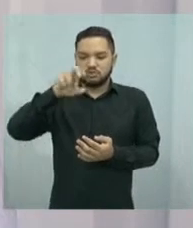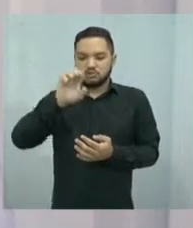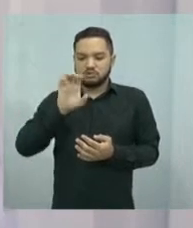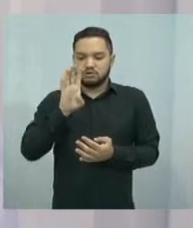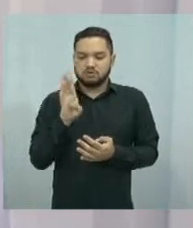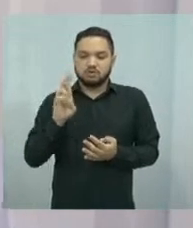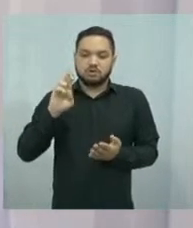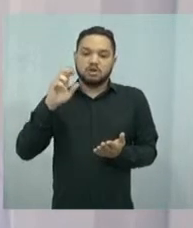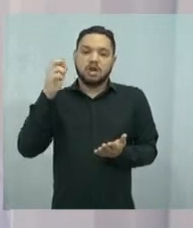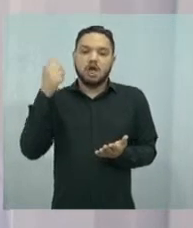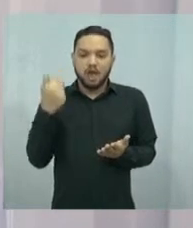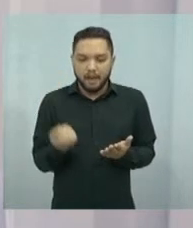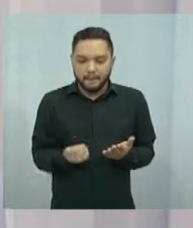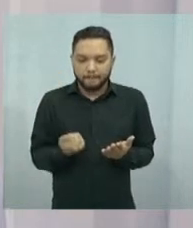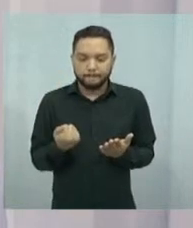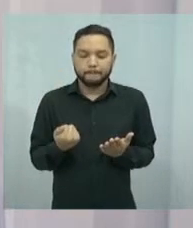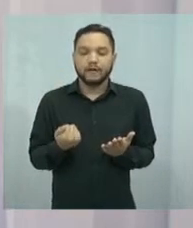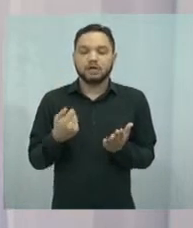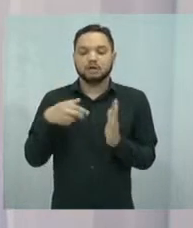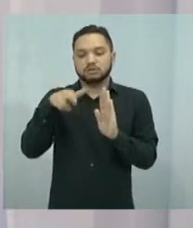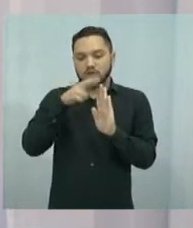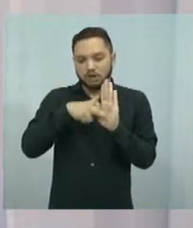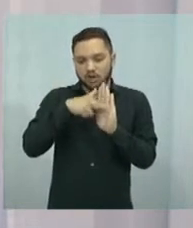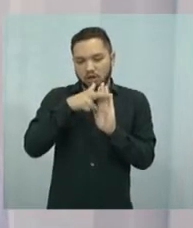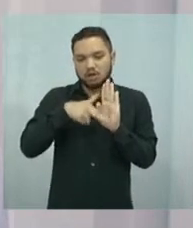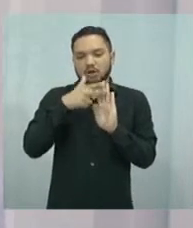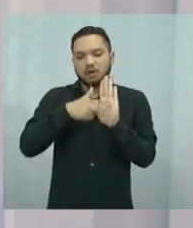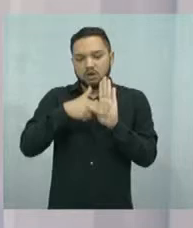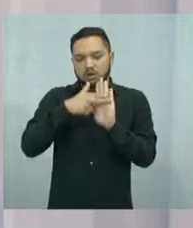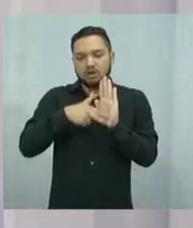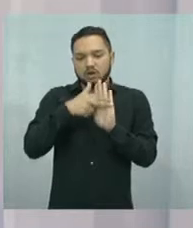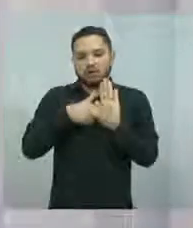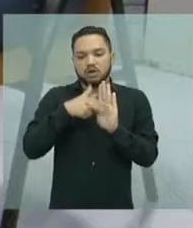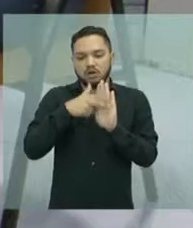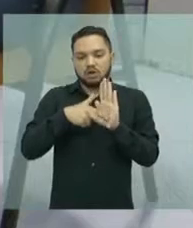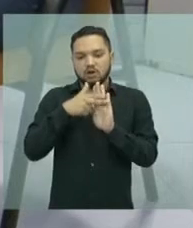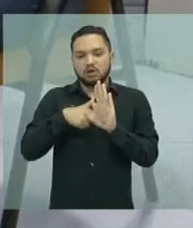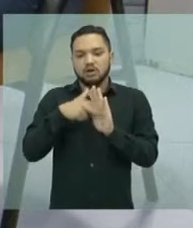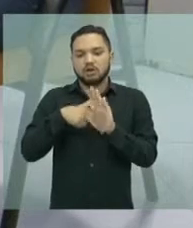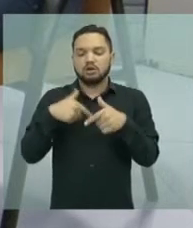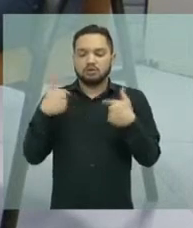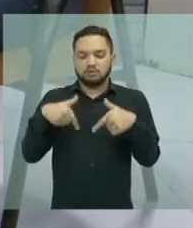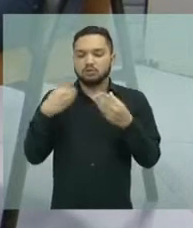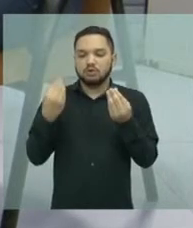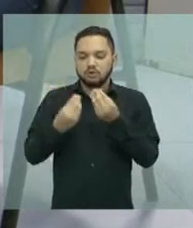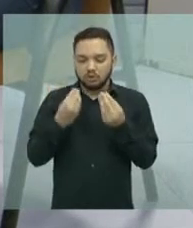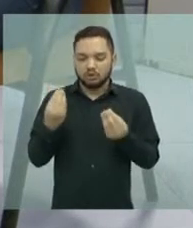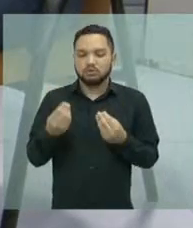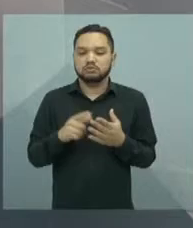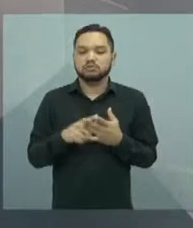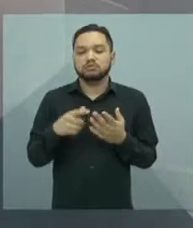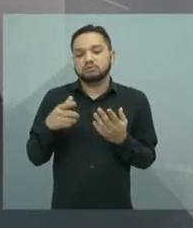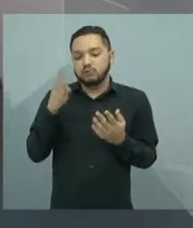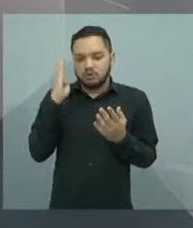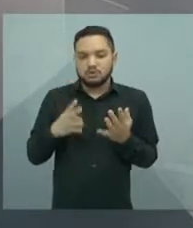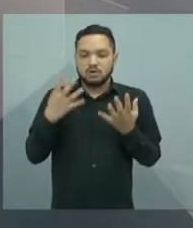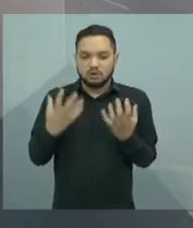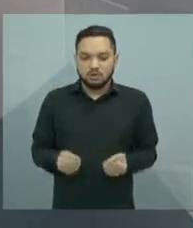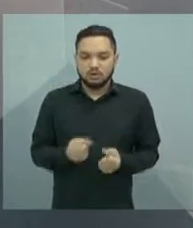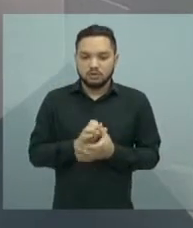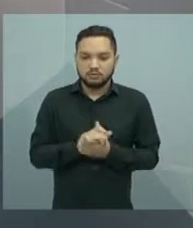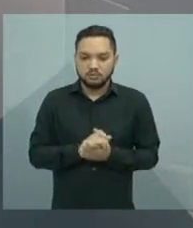ações e normativas que regem os trabalhos da nossa instituição pelo mundo todo. Então, o Brasil aderiu a esse movimento global. Muito